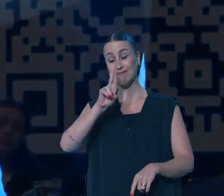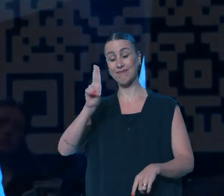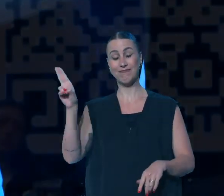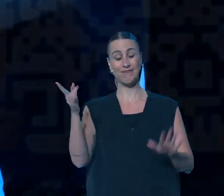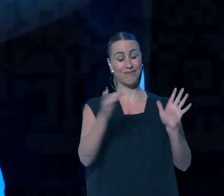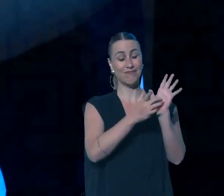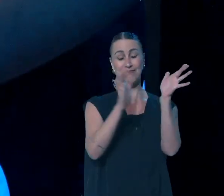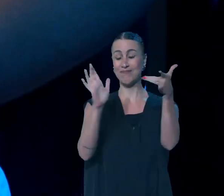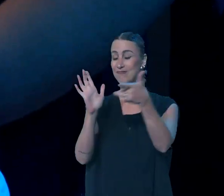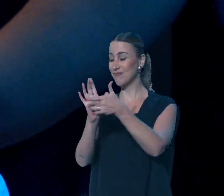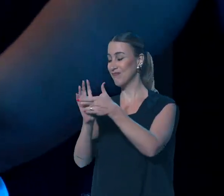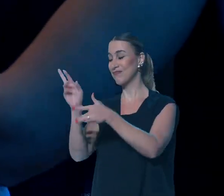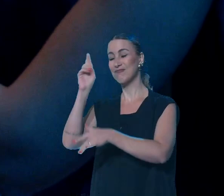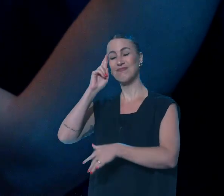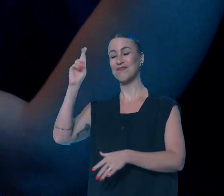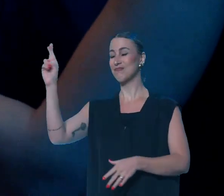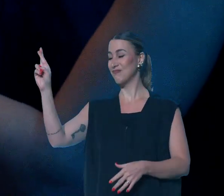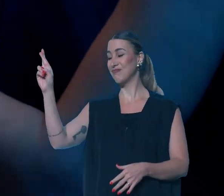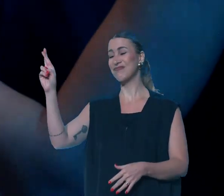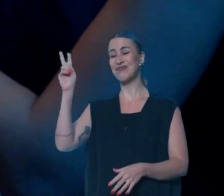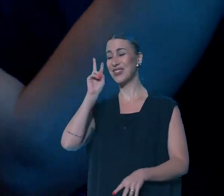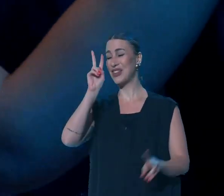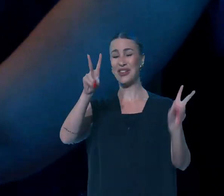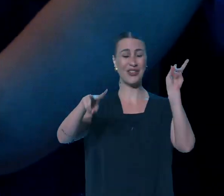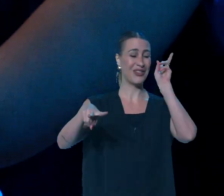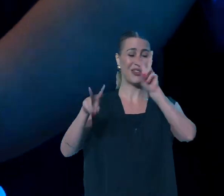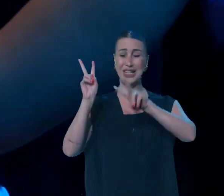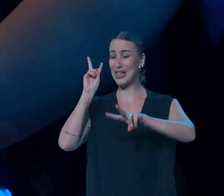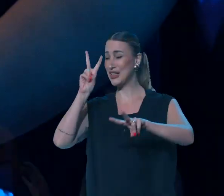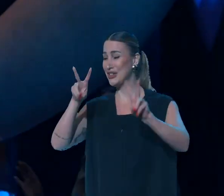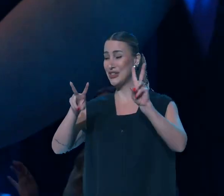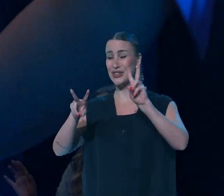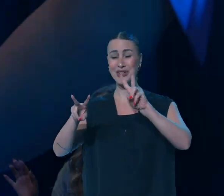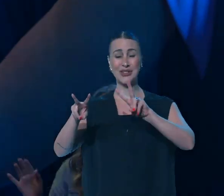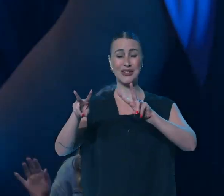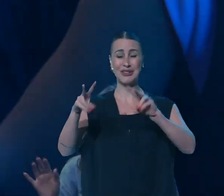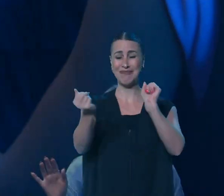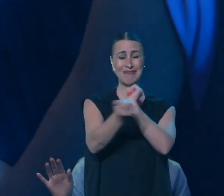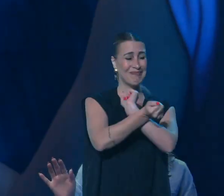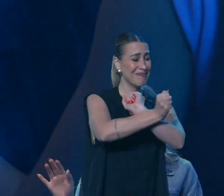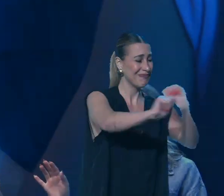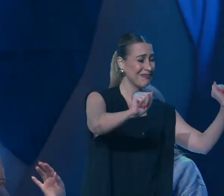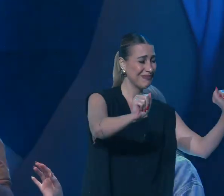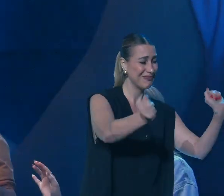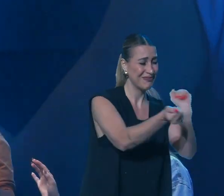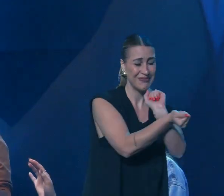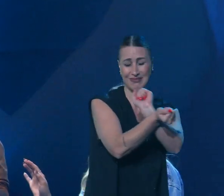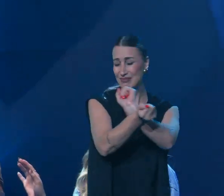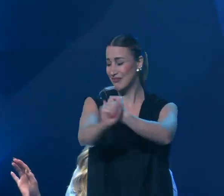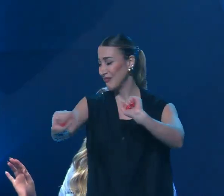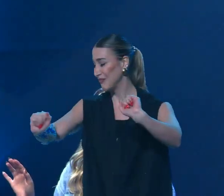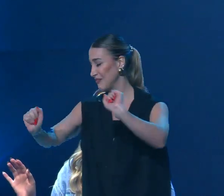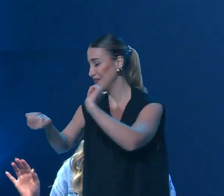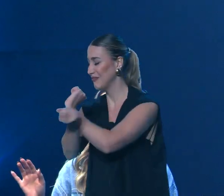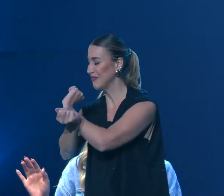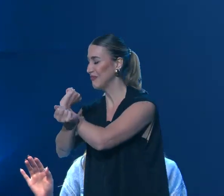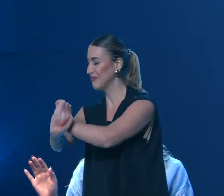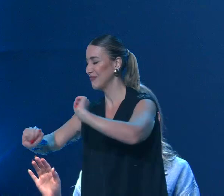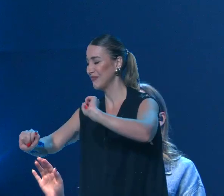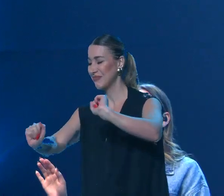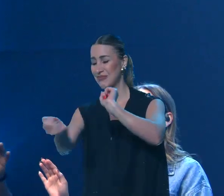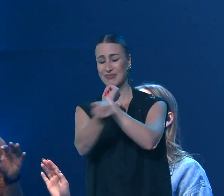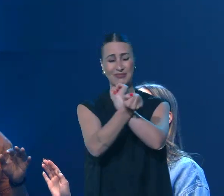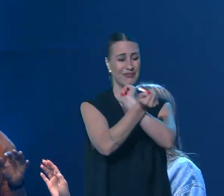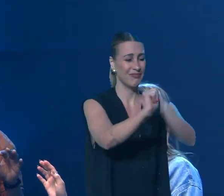Oh Senhor, já posso ouvir o som das cadeias caindo, Pai. As correntes sendo deixadas de lado, Deus.